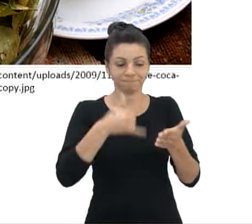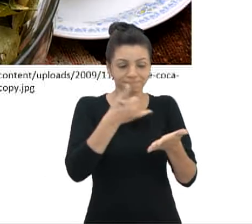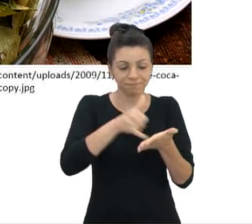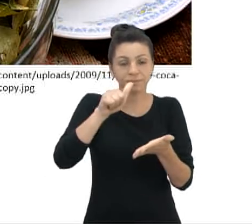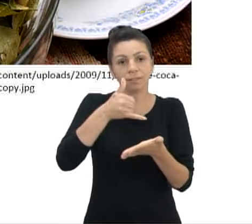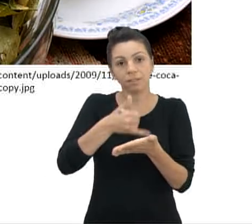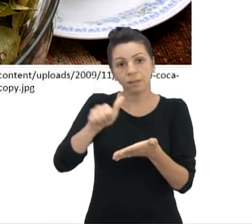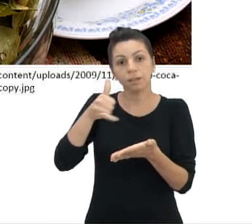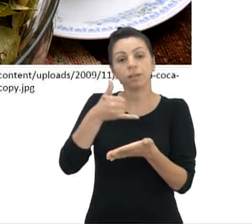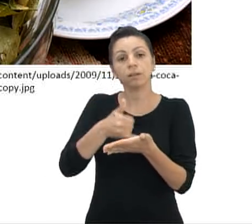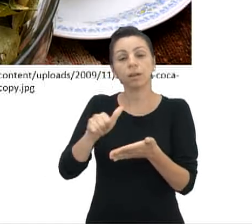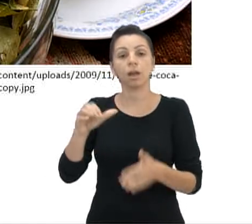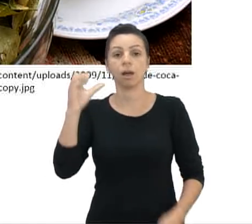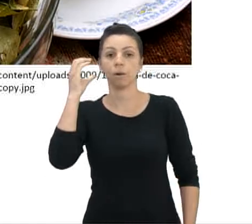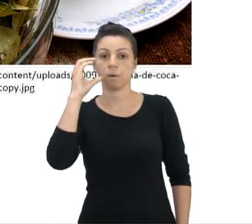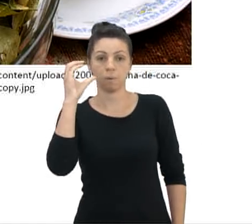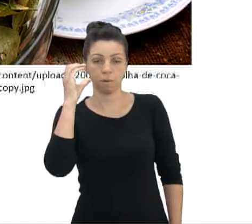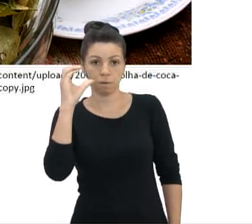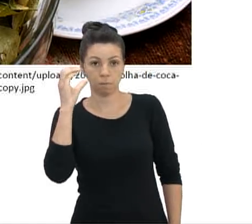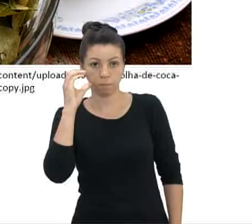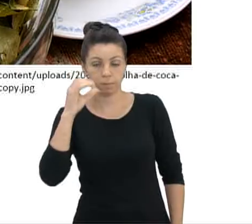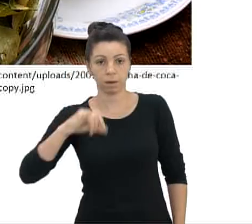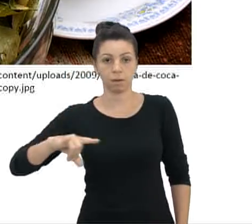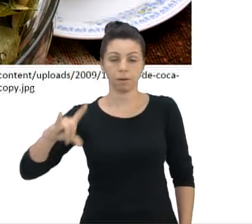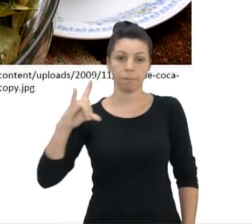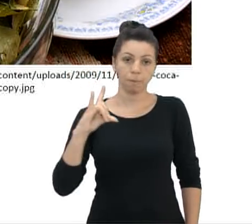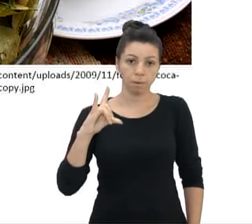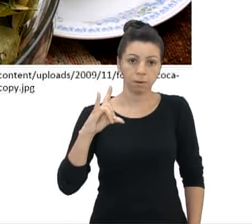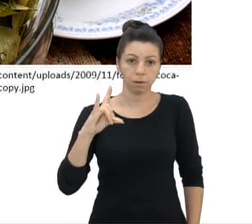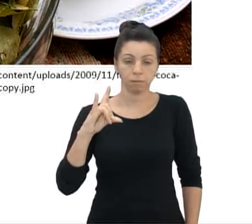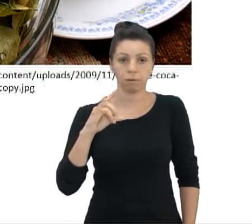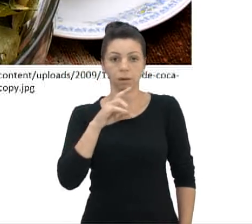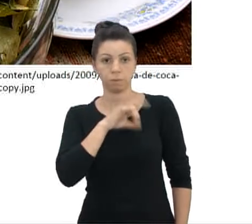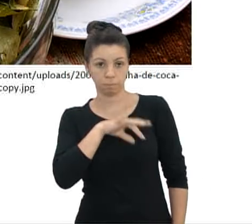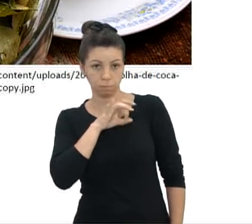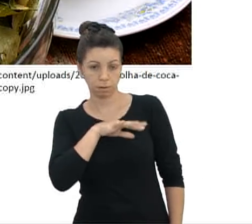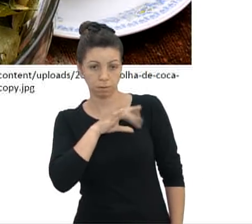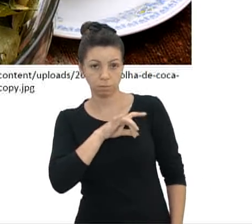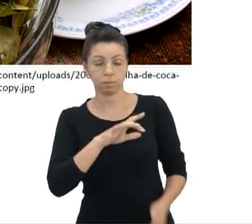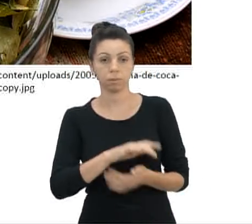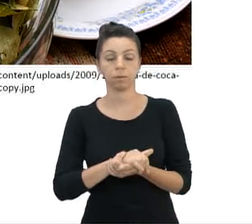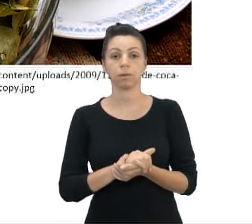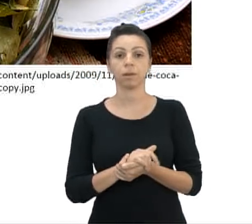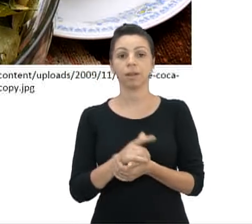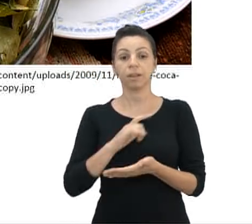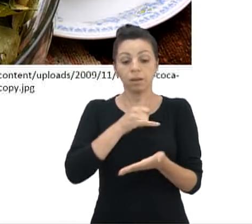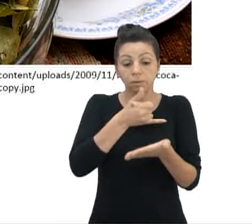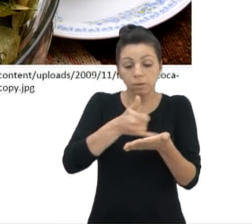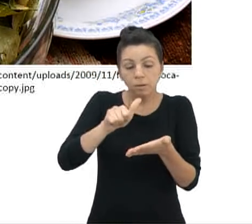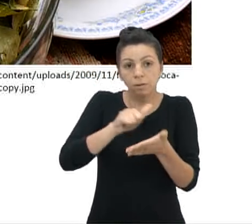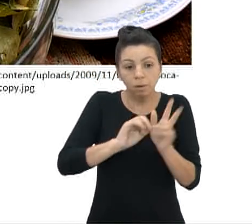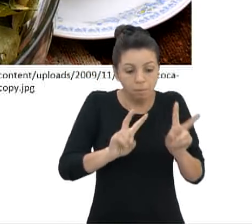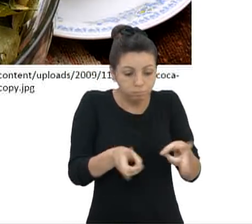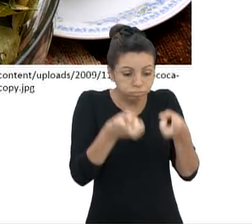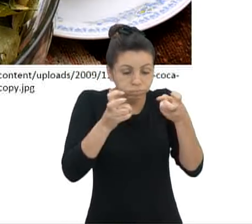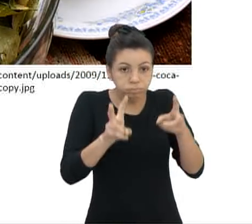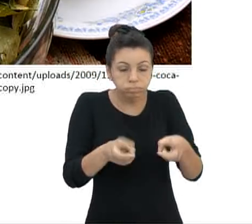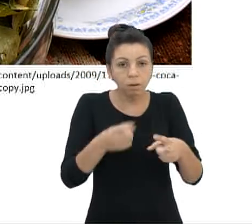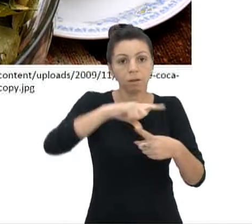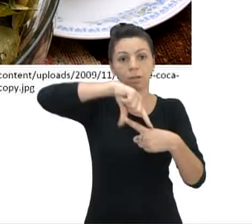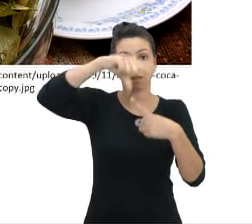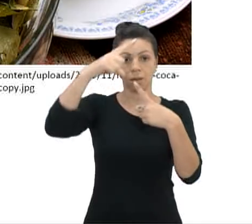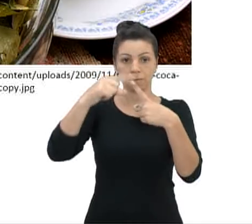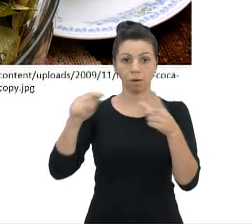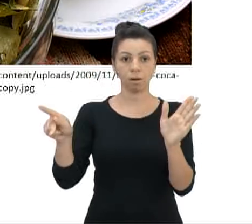a Bolívia e o Peru estão entre os maiores produtores mundiais. Então nós temos a cocaína sendo extraída da folha da coca.